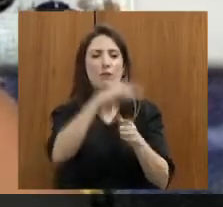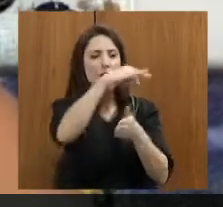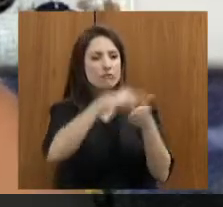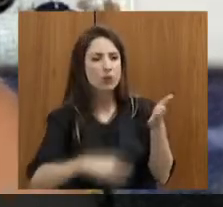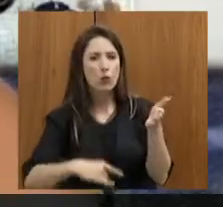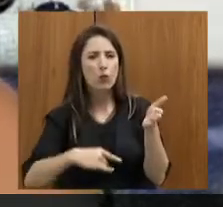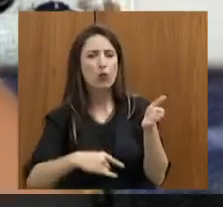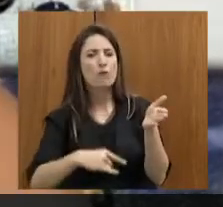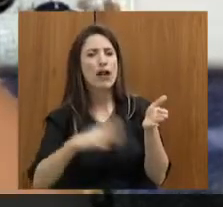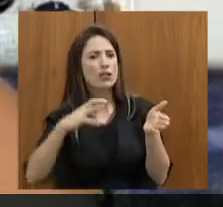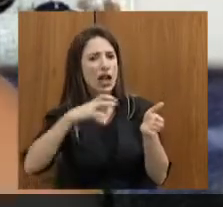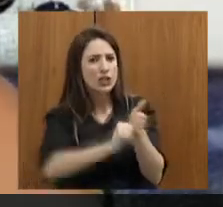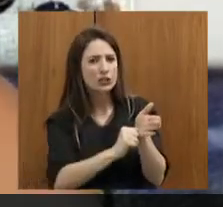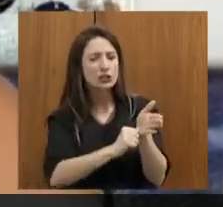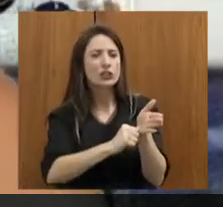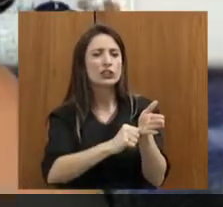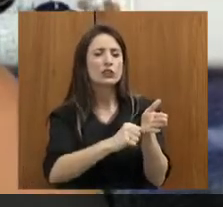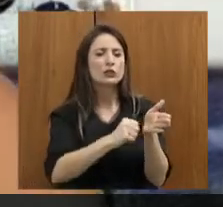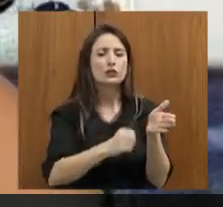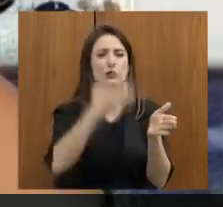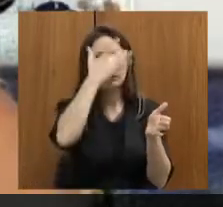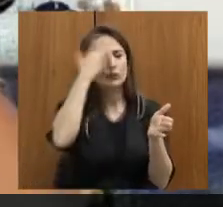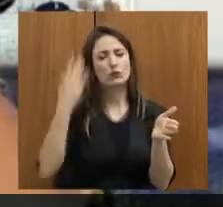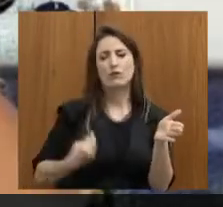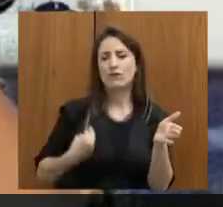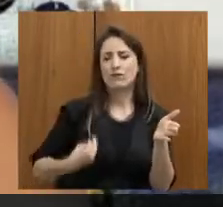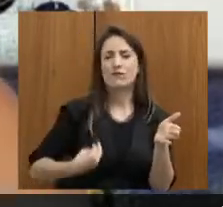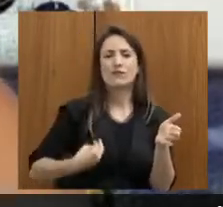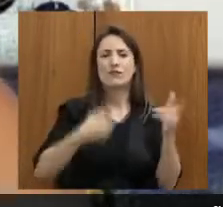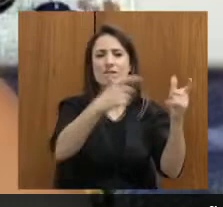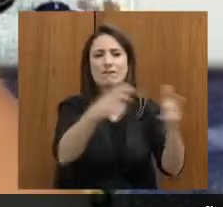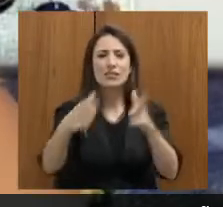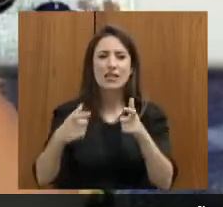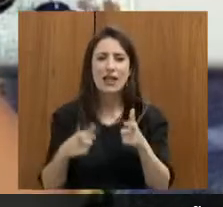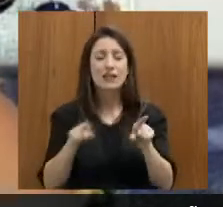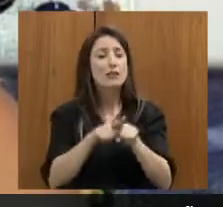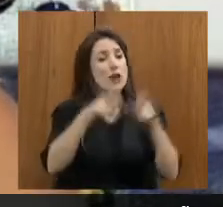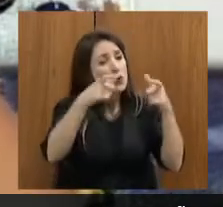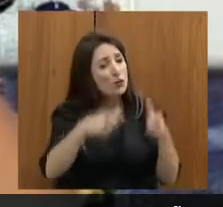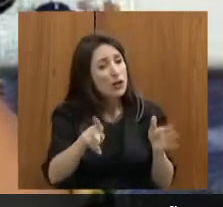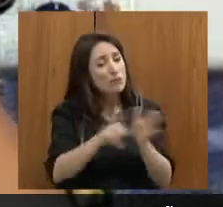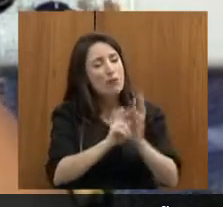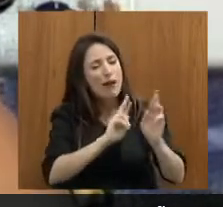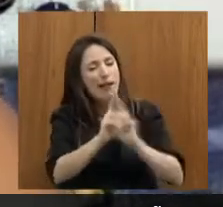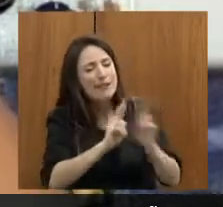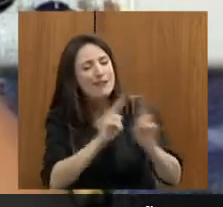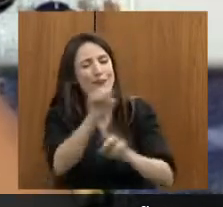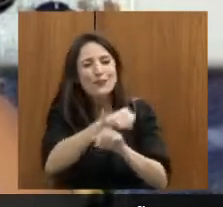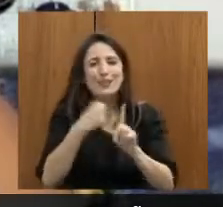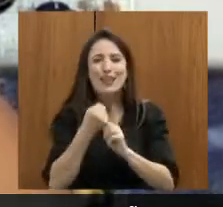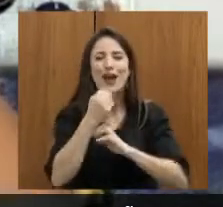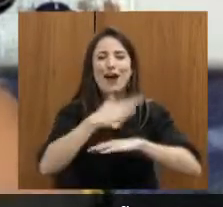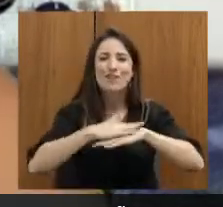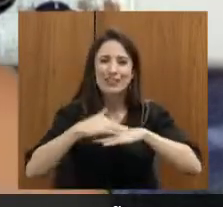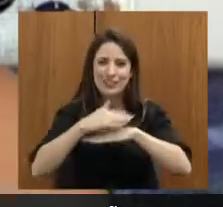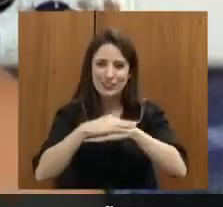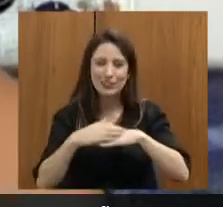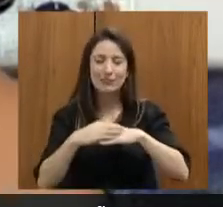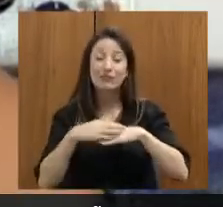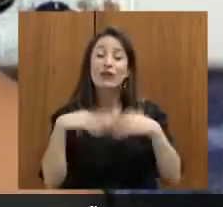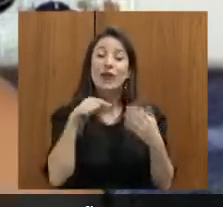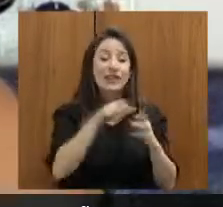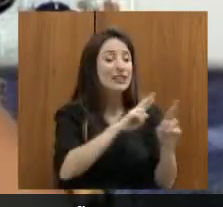e o espaço que marca que ela tem sociais raciais e afetivos alimentação que para além da existência corpórea